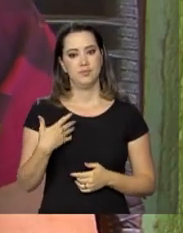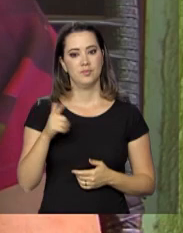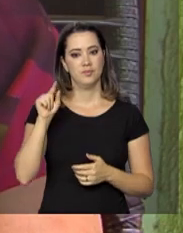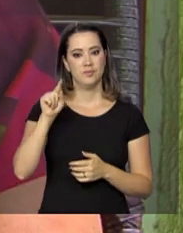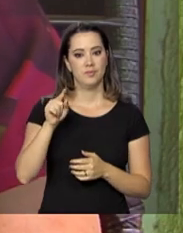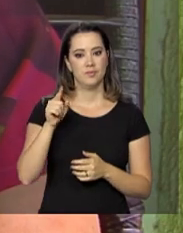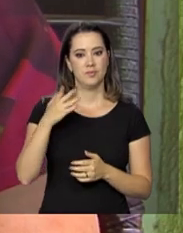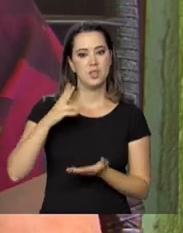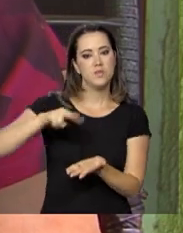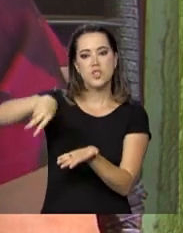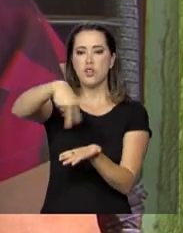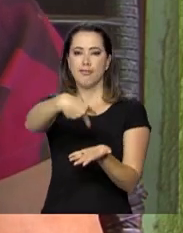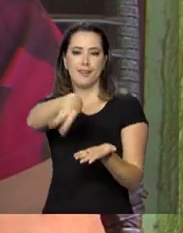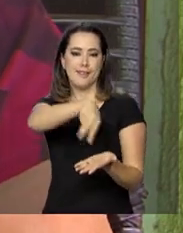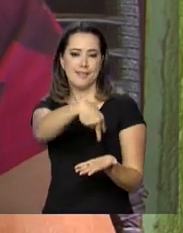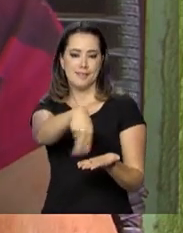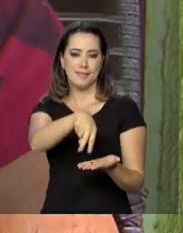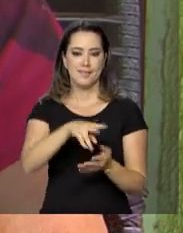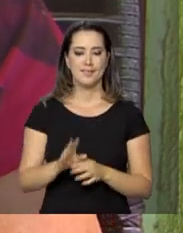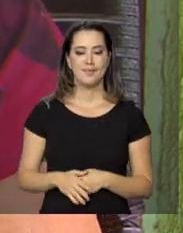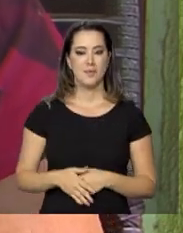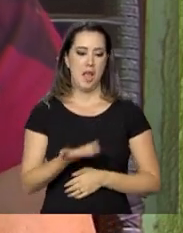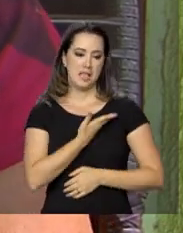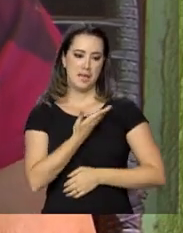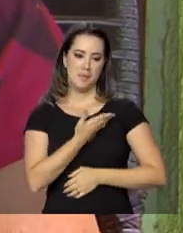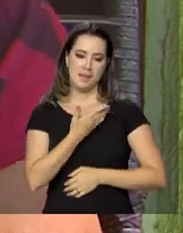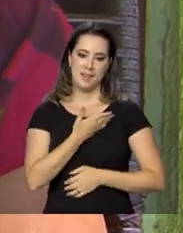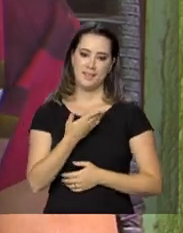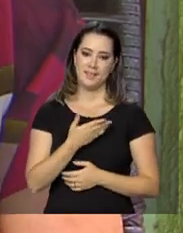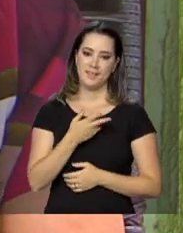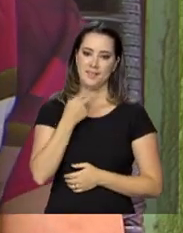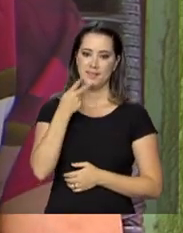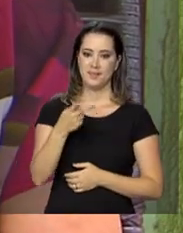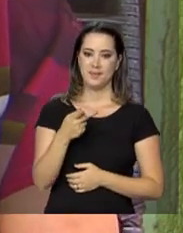eu danço. E as minhas colegas